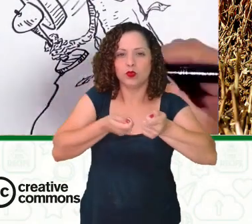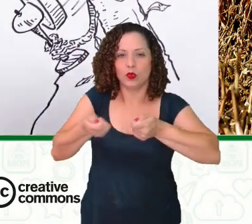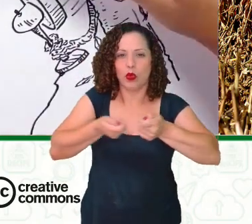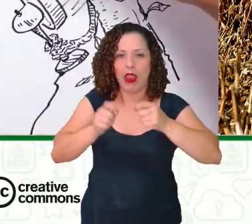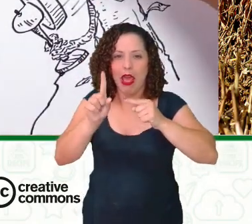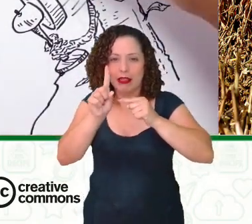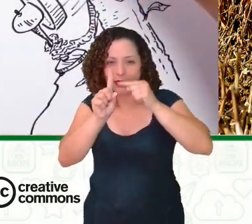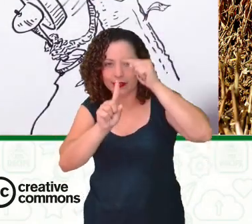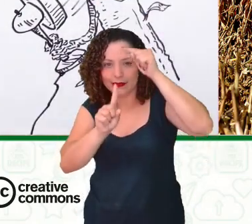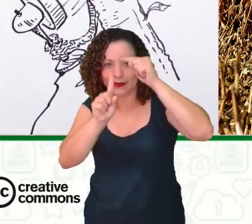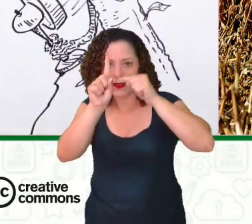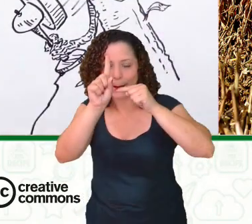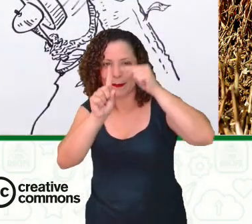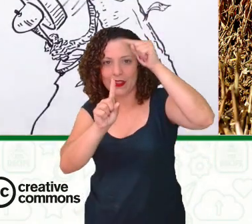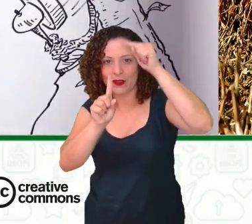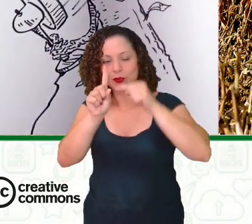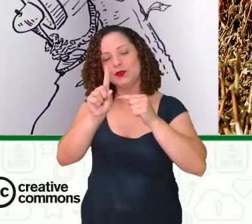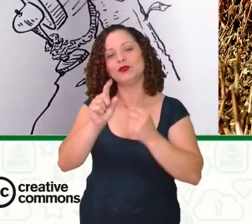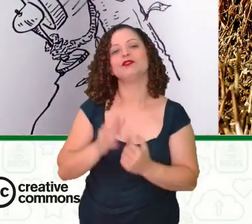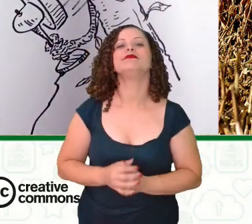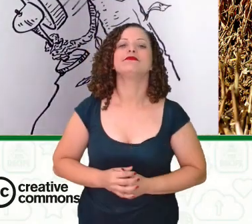do fluxo de nutrientes.